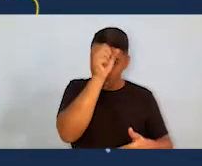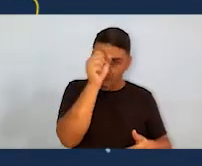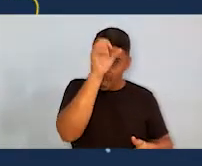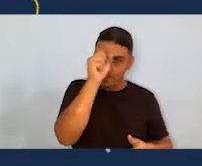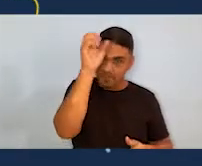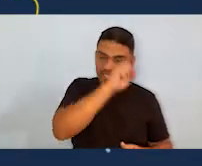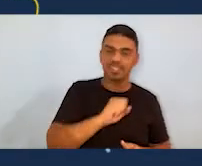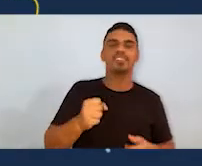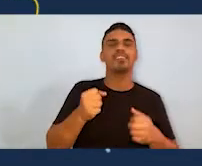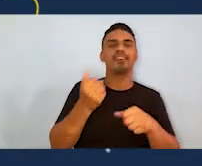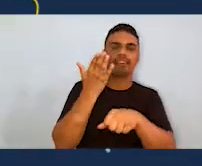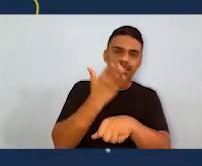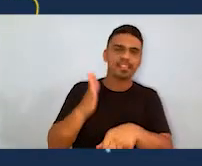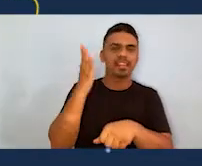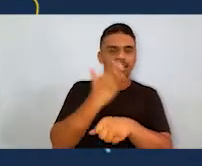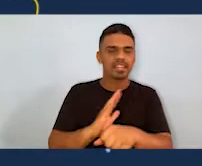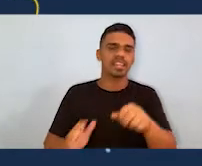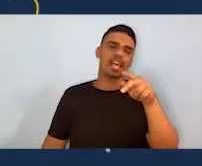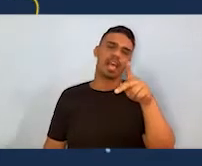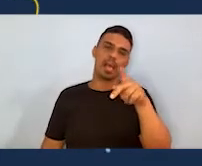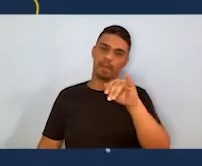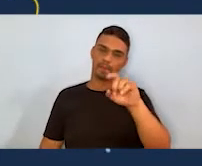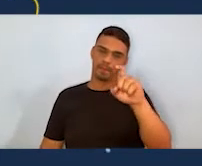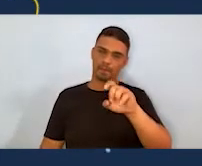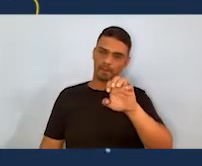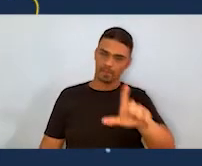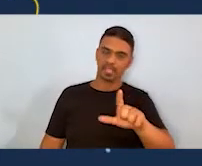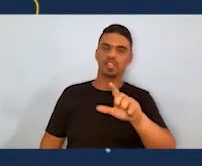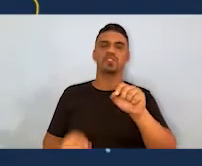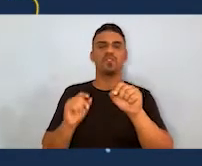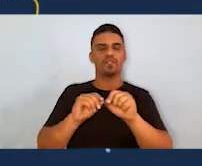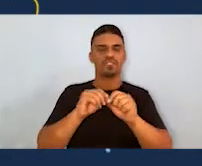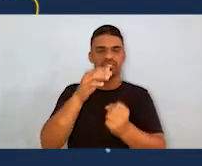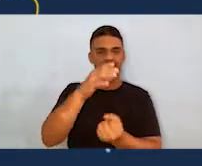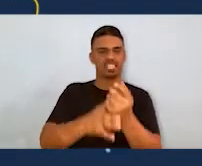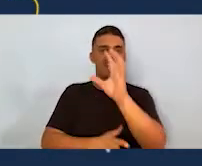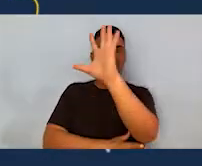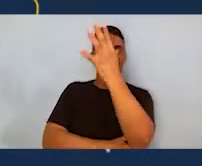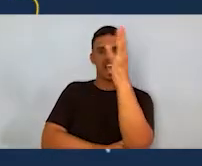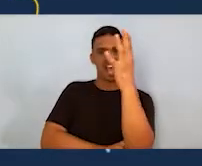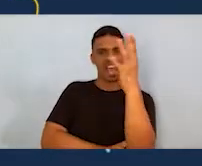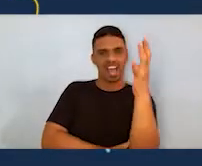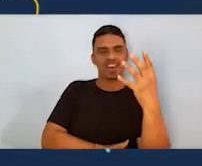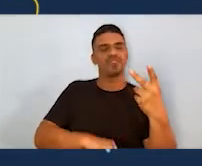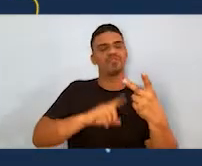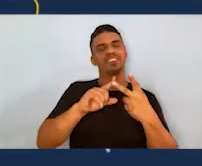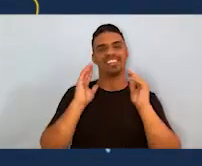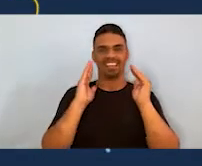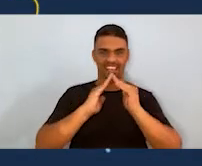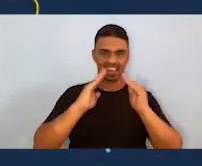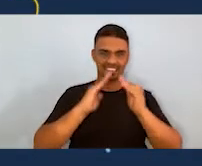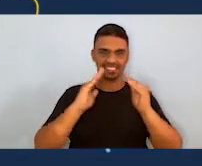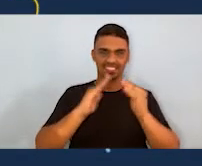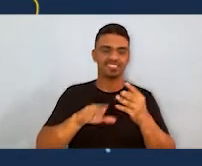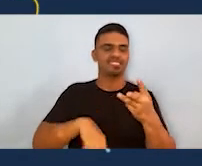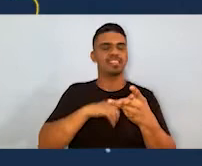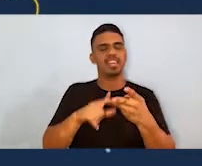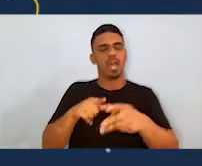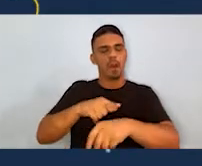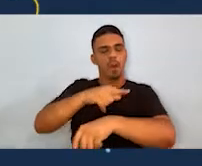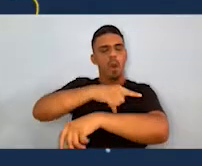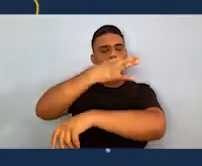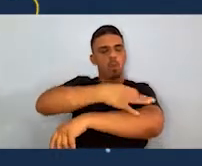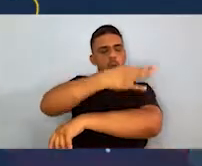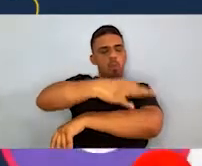quer aprender e treinar pixel art, fazer árvore, fazer casinha, buraco, essas coisas